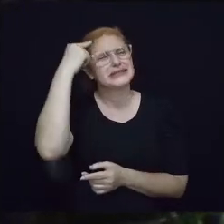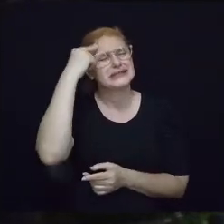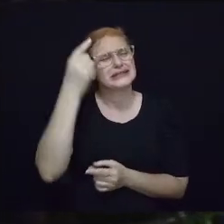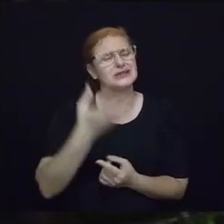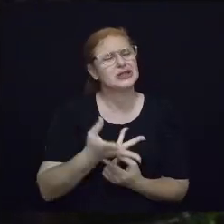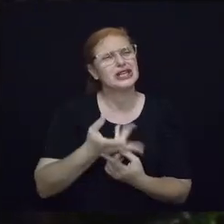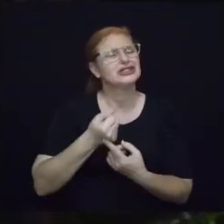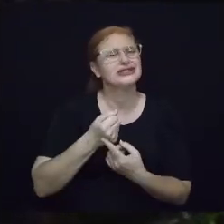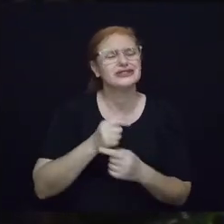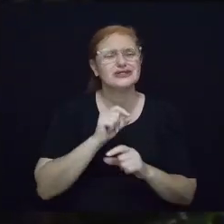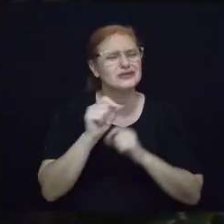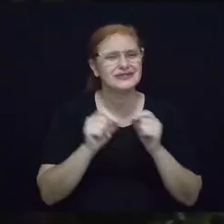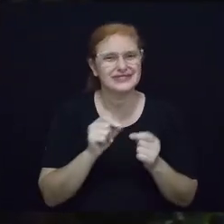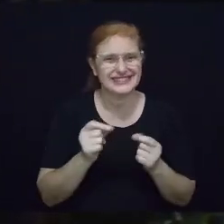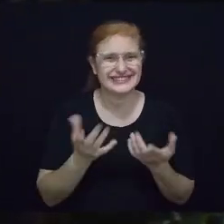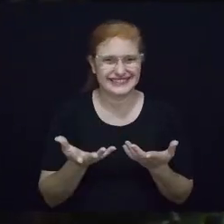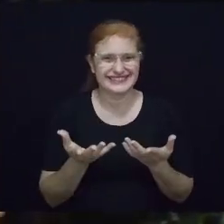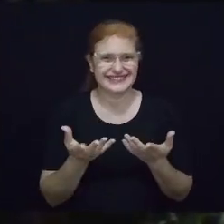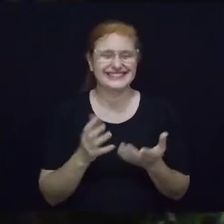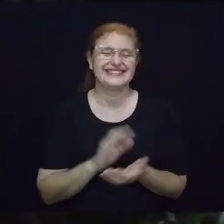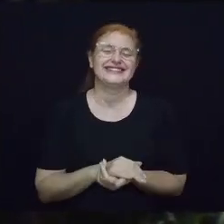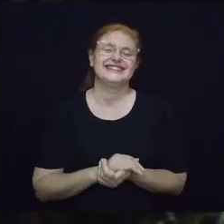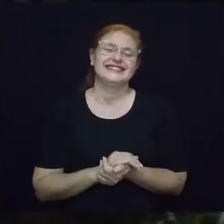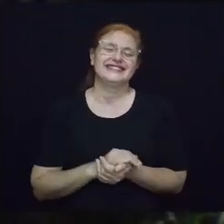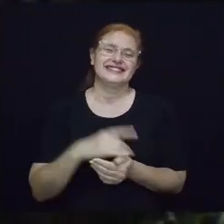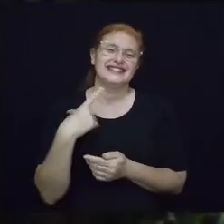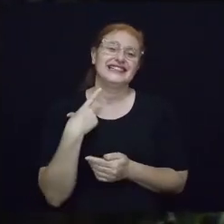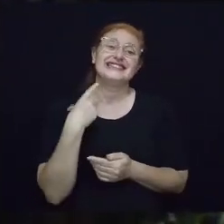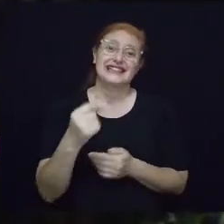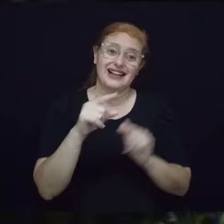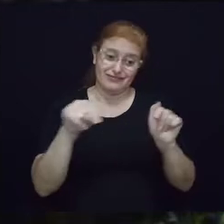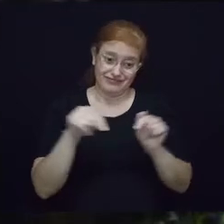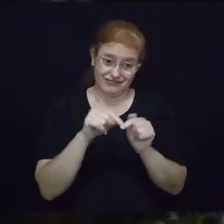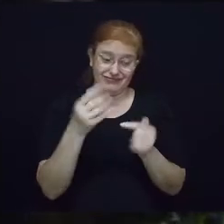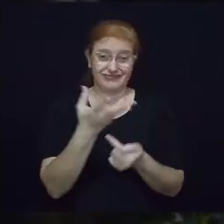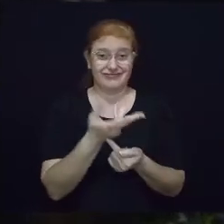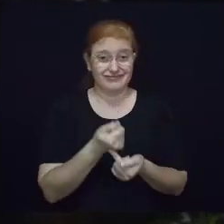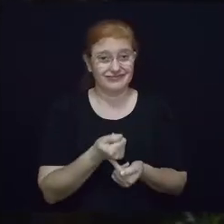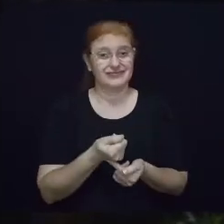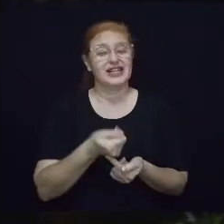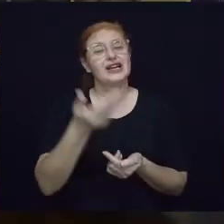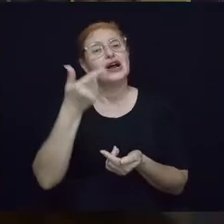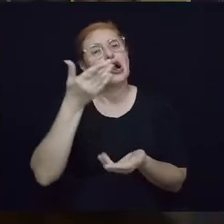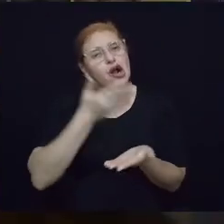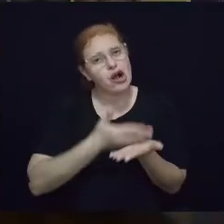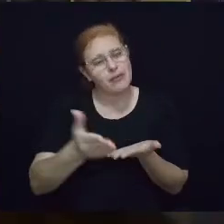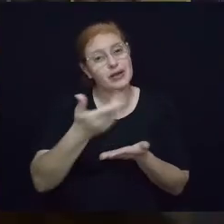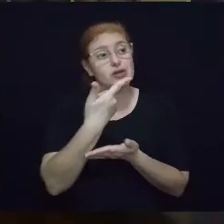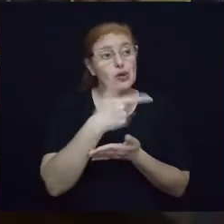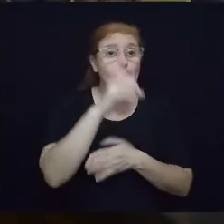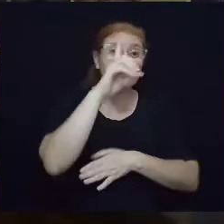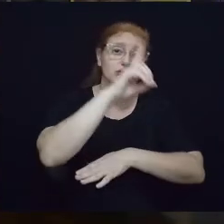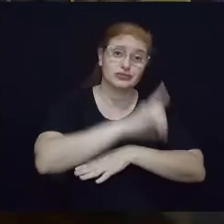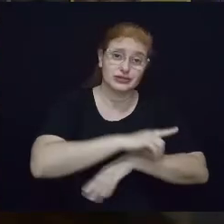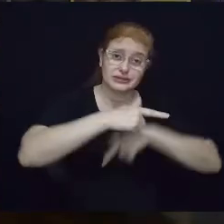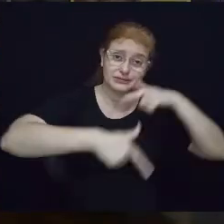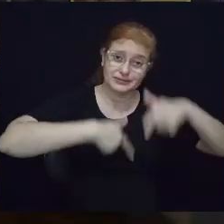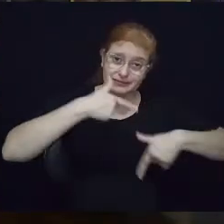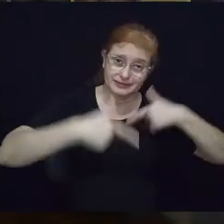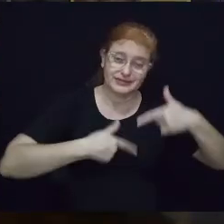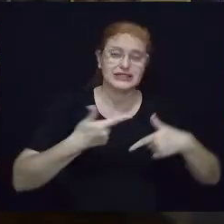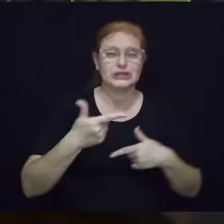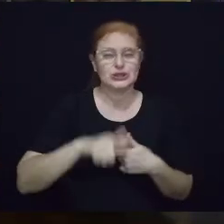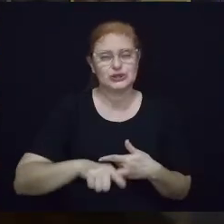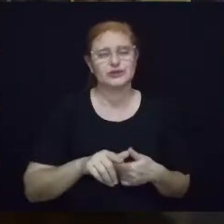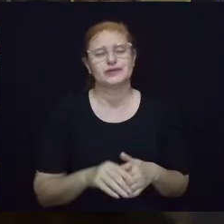gestos, né? E aí ele volta para a realidade, sai do ateliê para recomeçar no outro dia, né? Mas então, né,